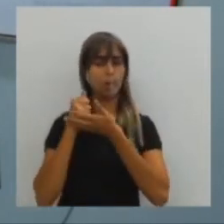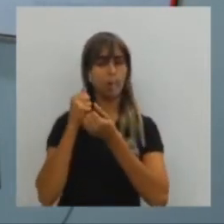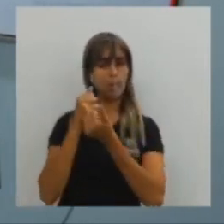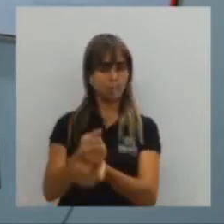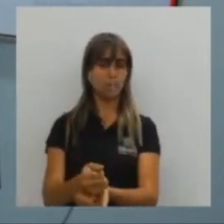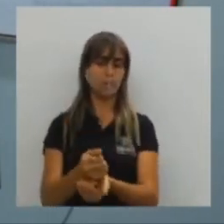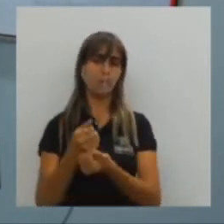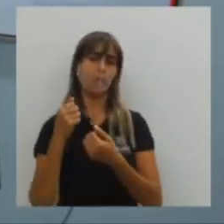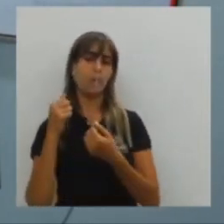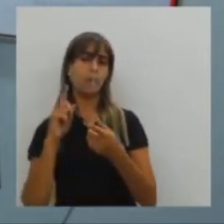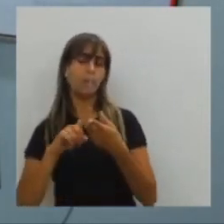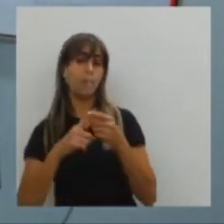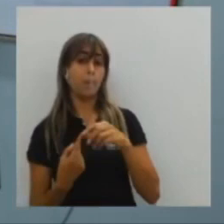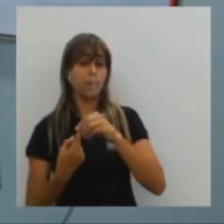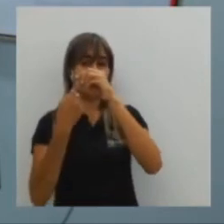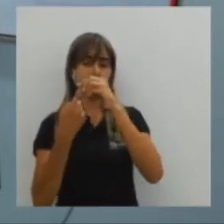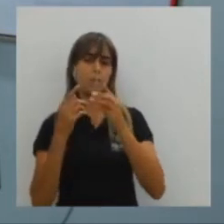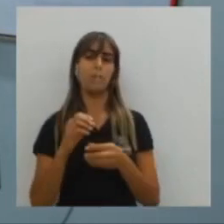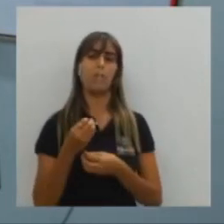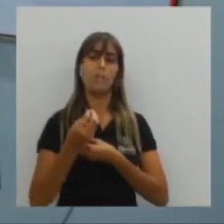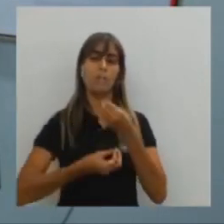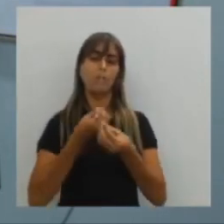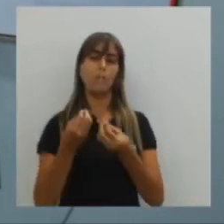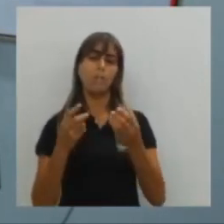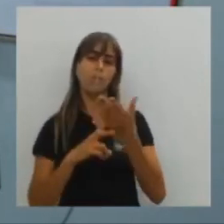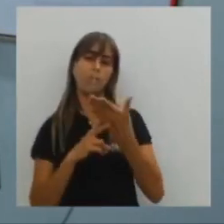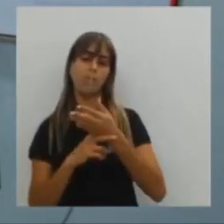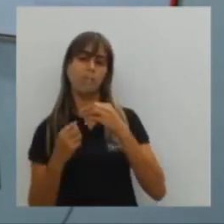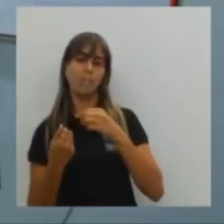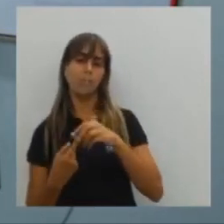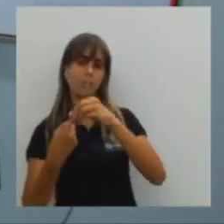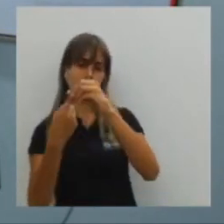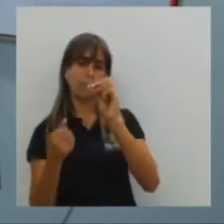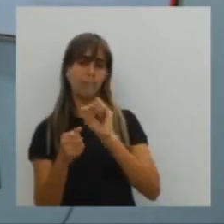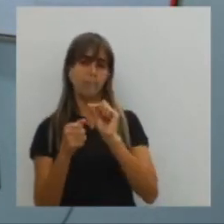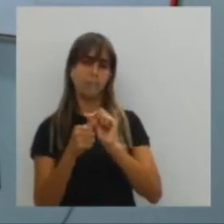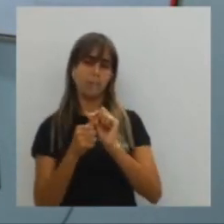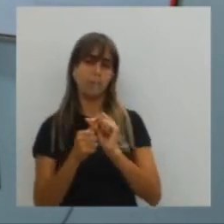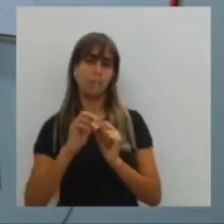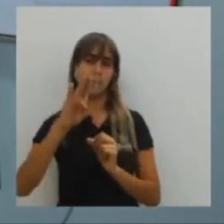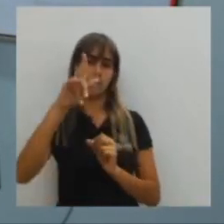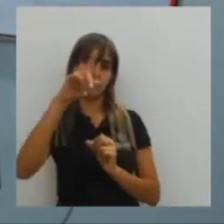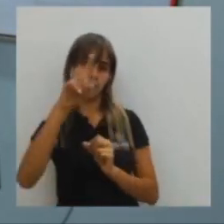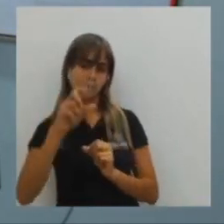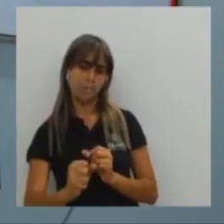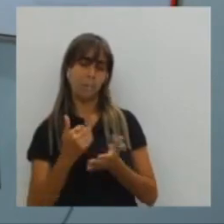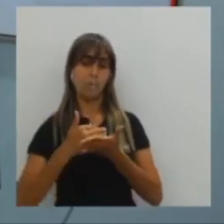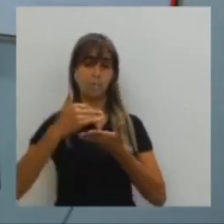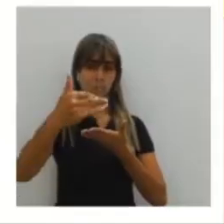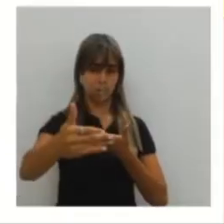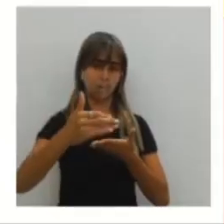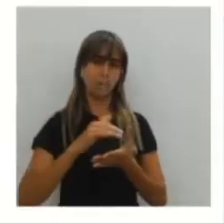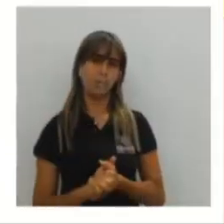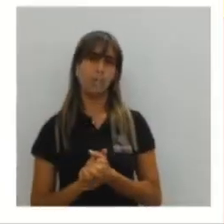auxiliar, como também pode ser um verbo principal. Como verbo principal, ele significa fazer, beleza? E aí, dando continuidade, a gente tem lá,